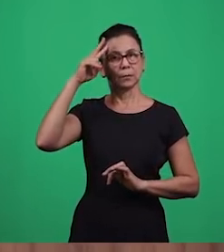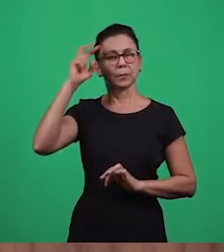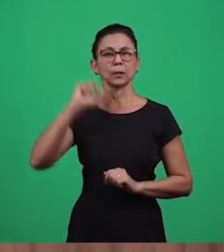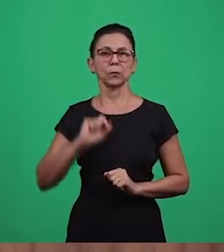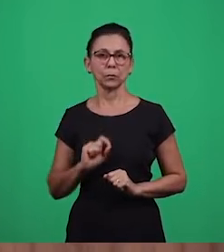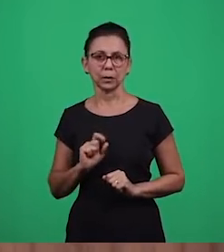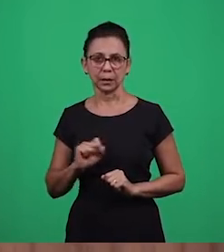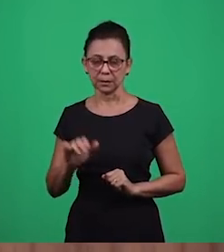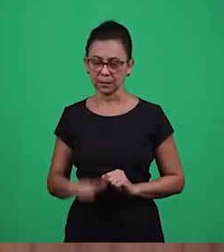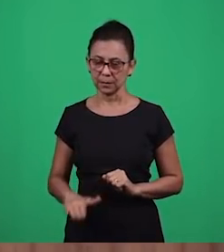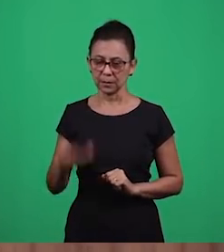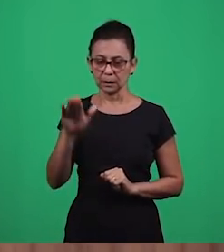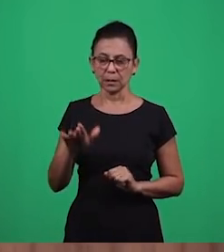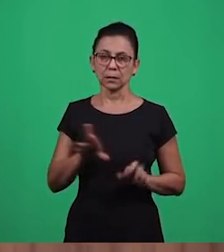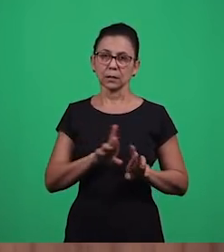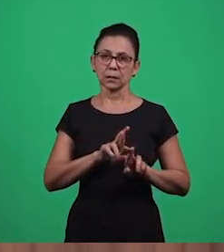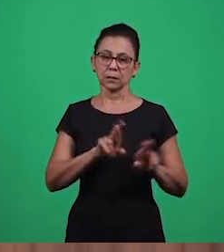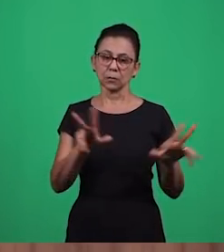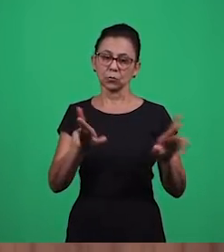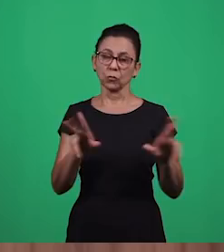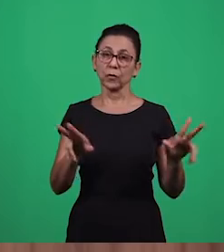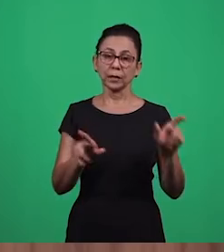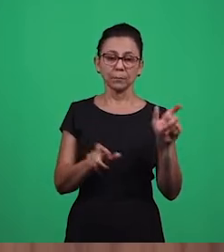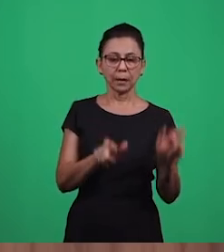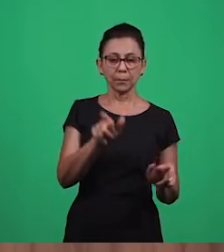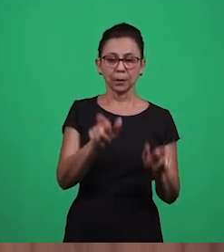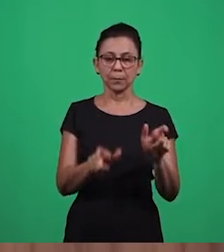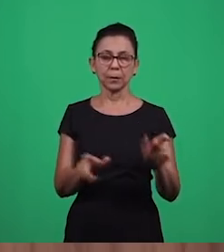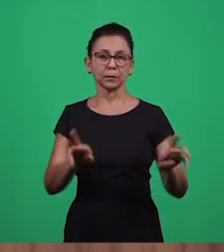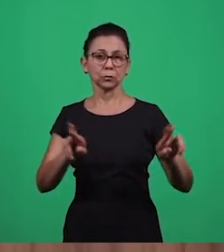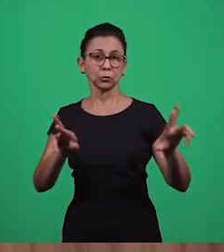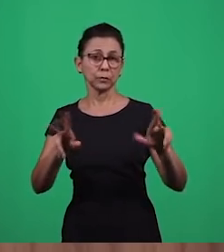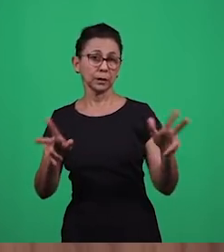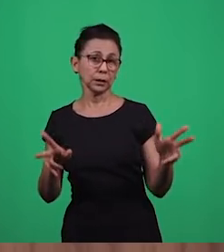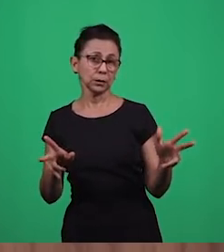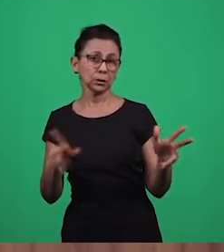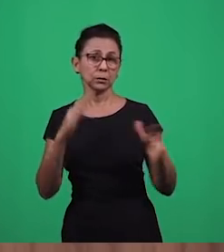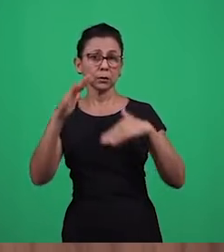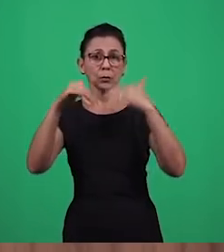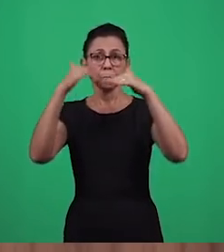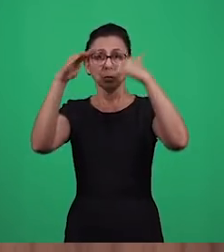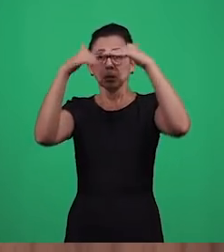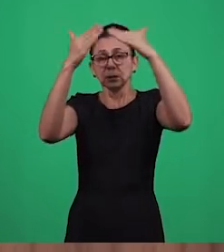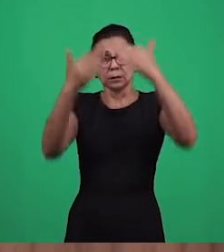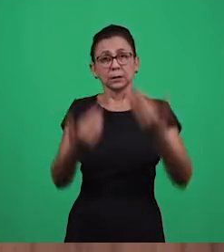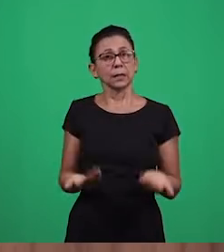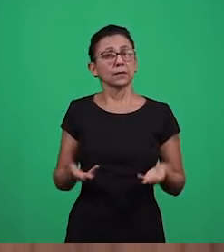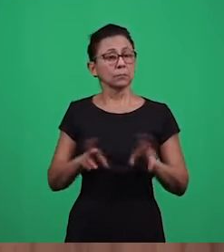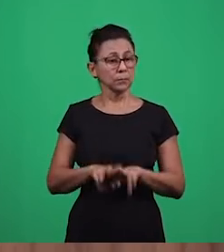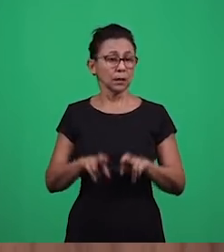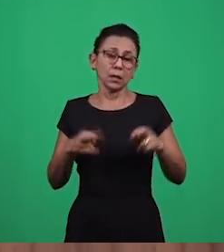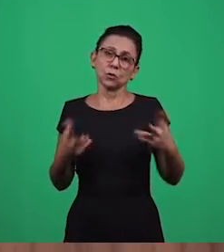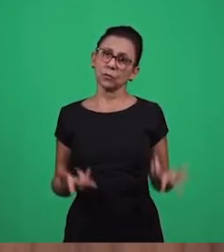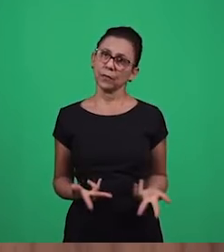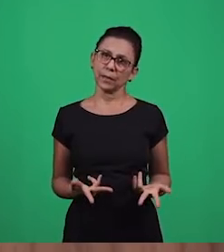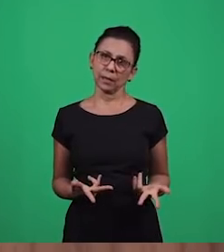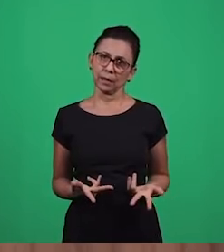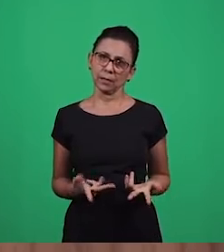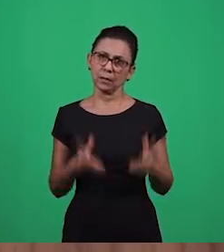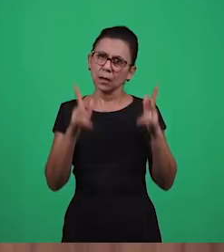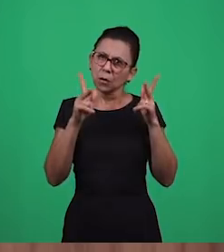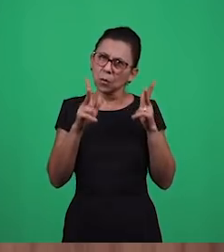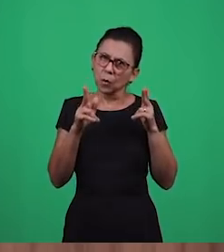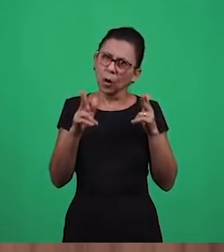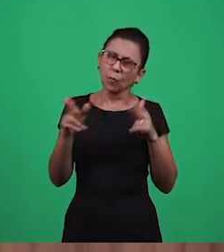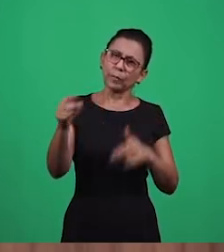que essas crianças são únicas. Portanto, o seu processo de desenvolvimento também é singular, ou seja, ele não é